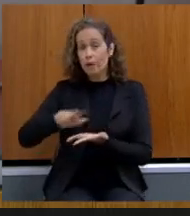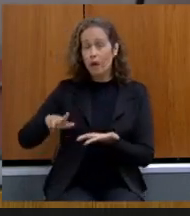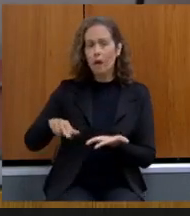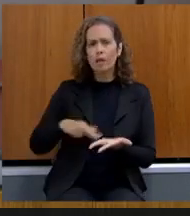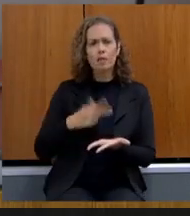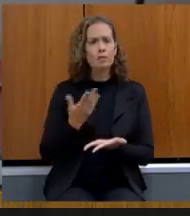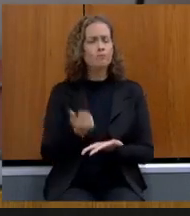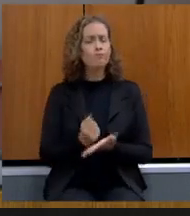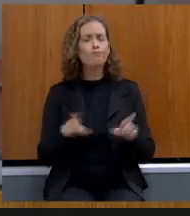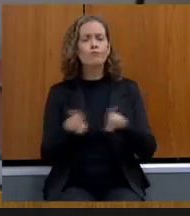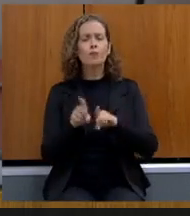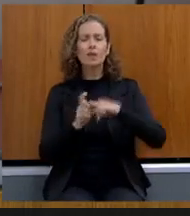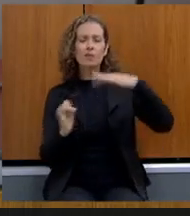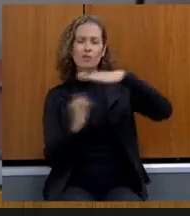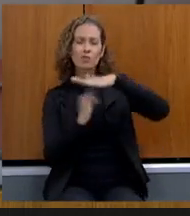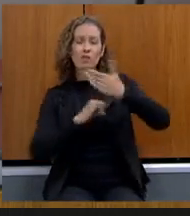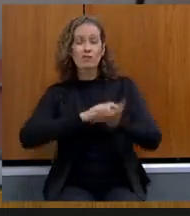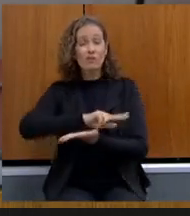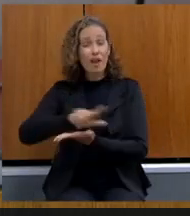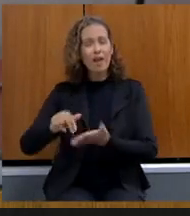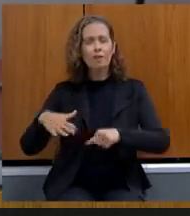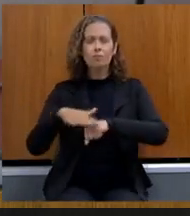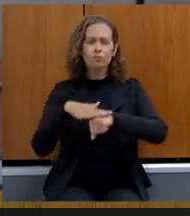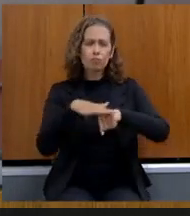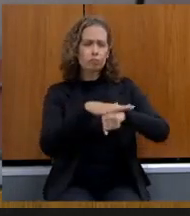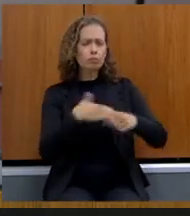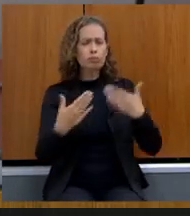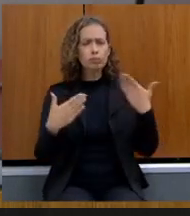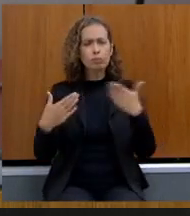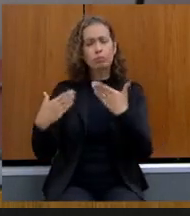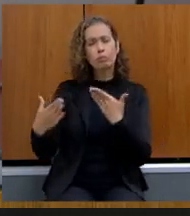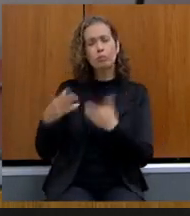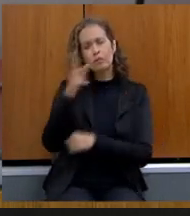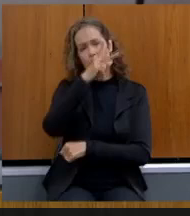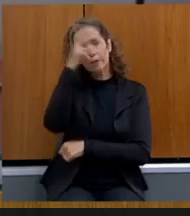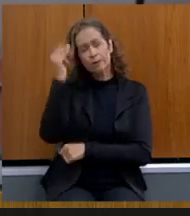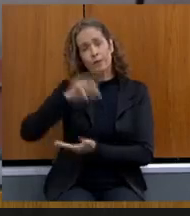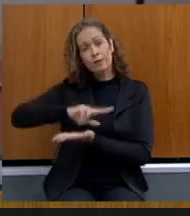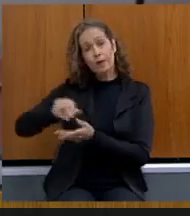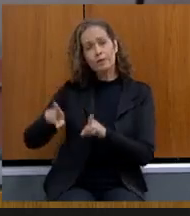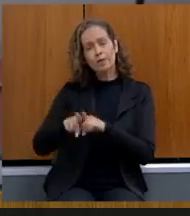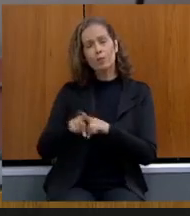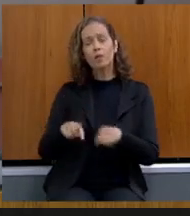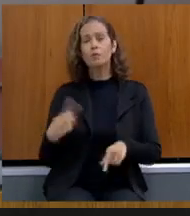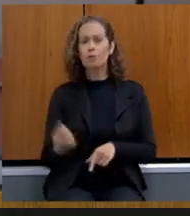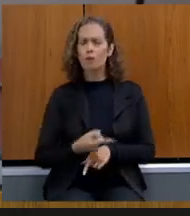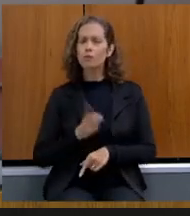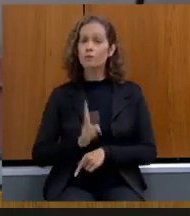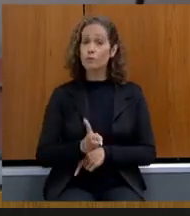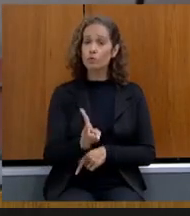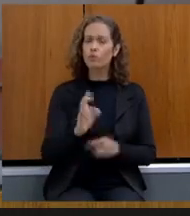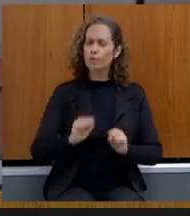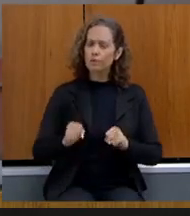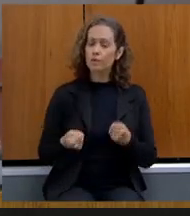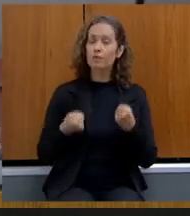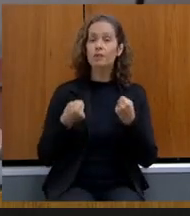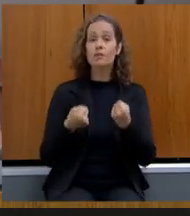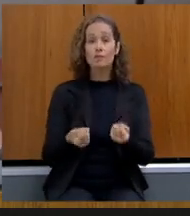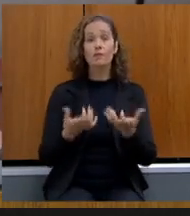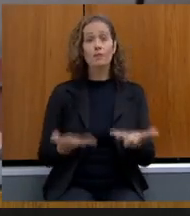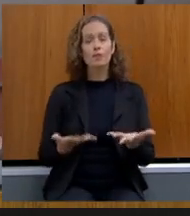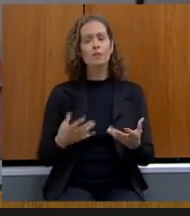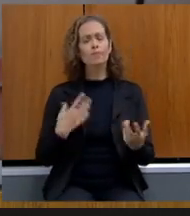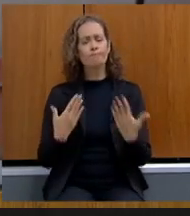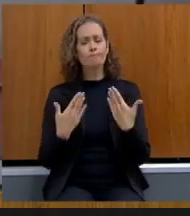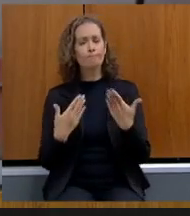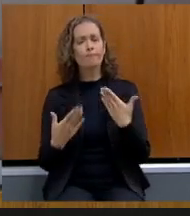com instituições e também prefeitos né mas a gente vai seguir tá Deputado nesse esforço de um diálogo cada